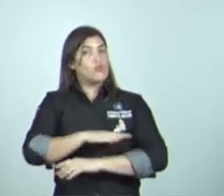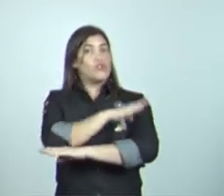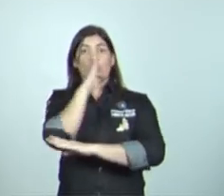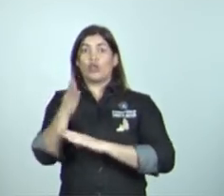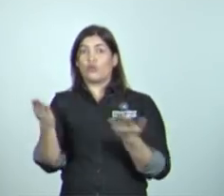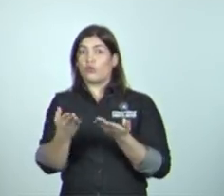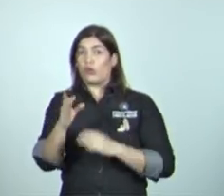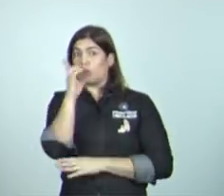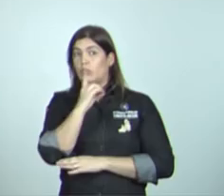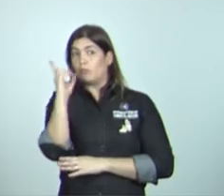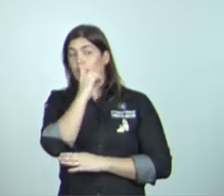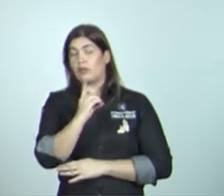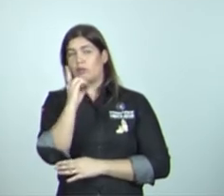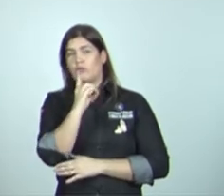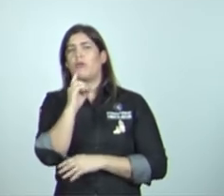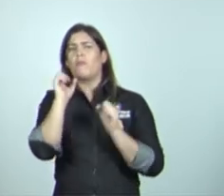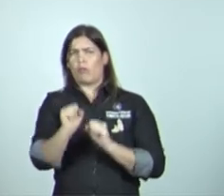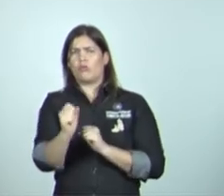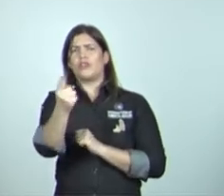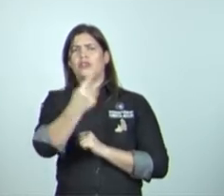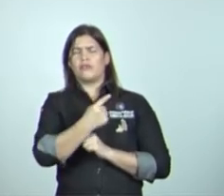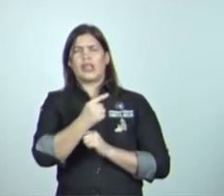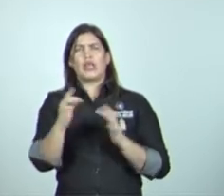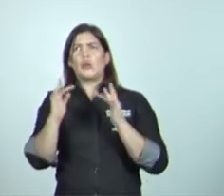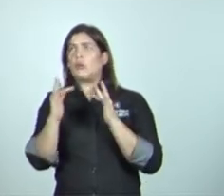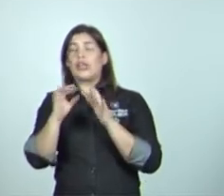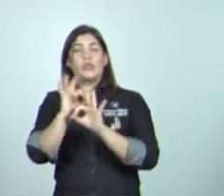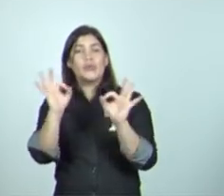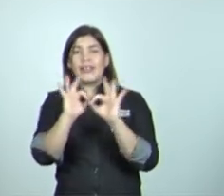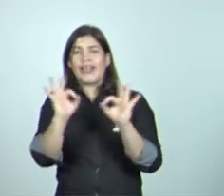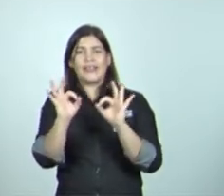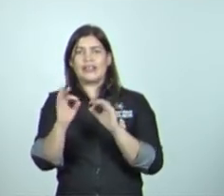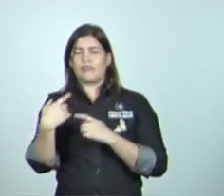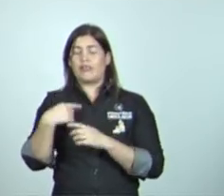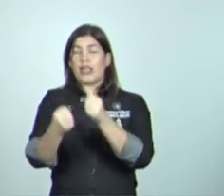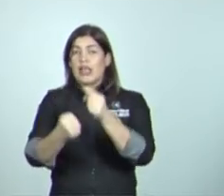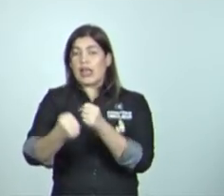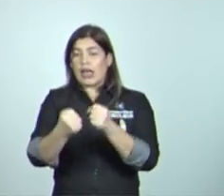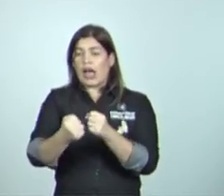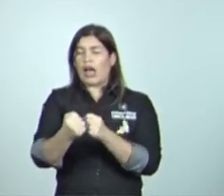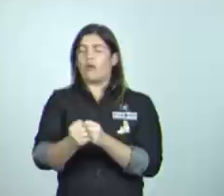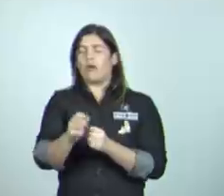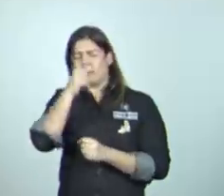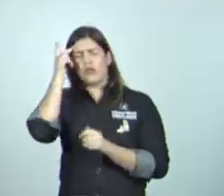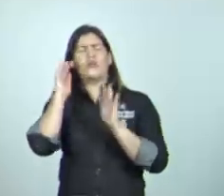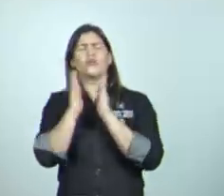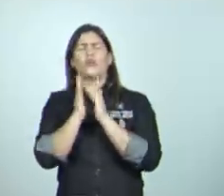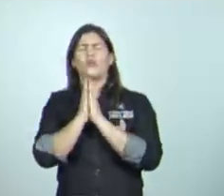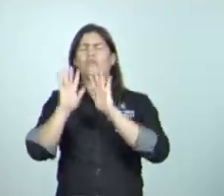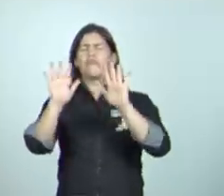inteiro funcionando aqui e você pode passar aqui na igreja você não vai ter contaminação nenhuma você vem do seu carro do seu carro as pessoas